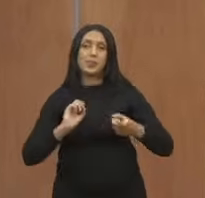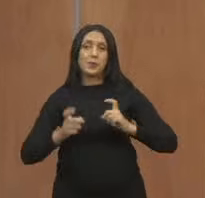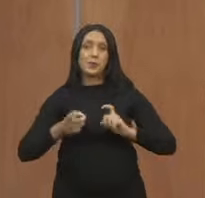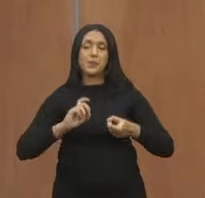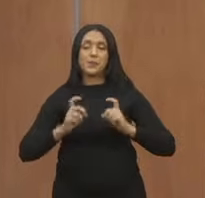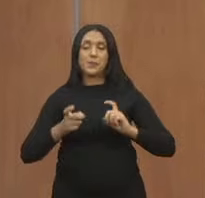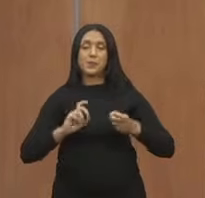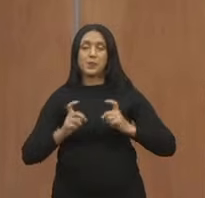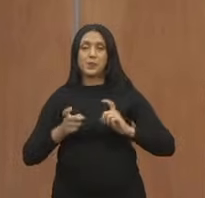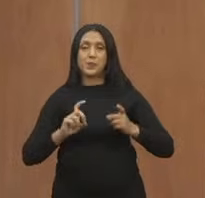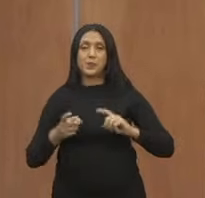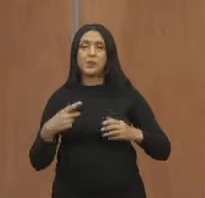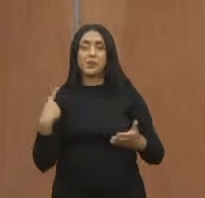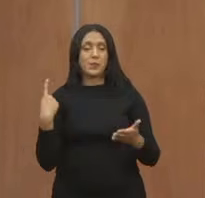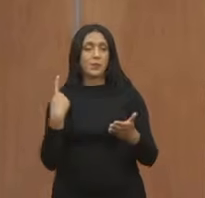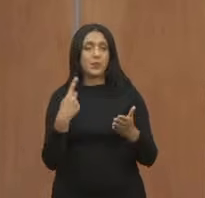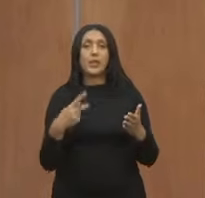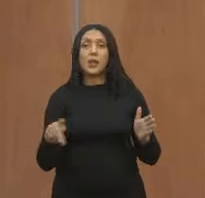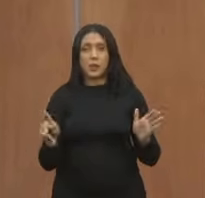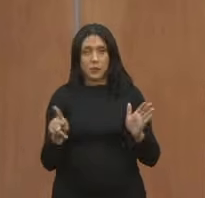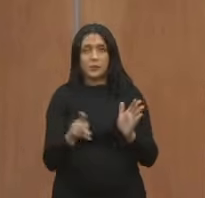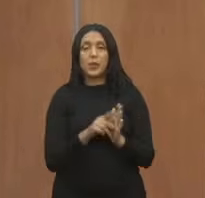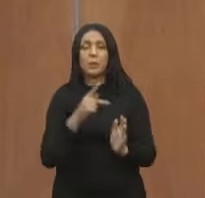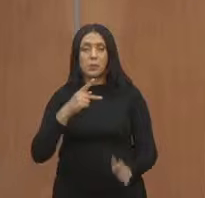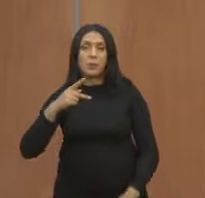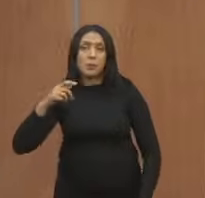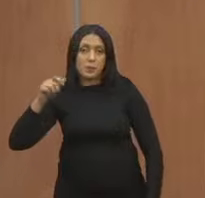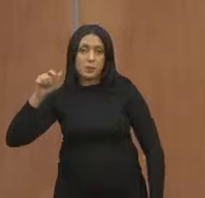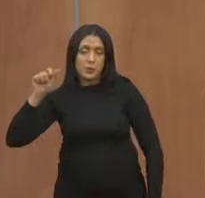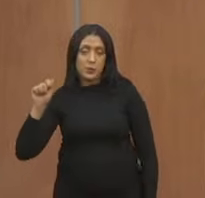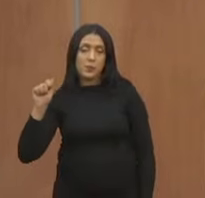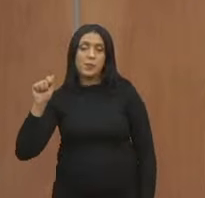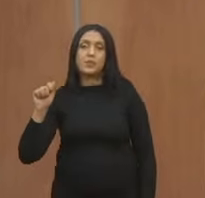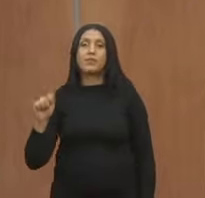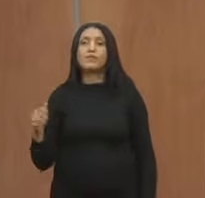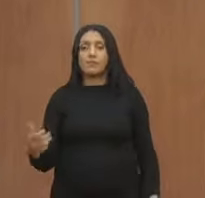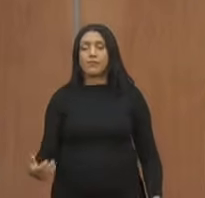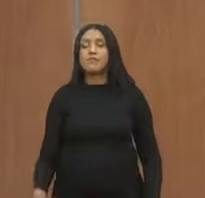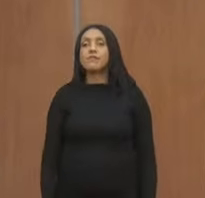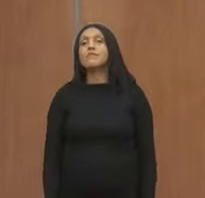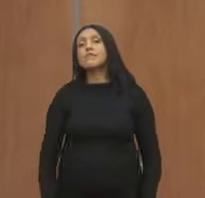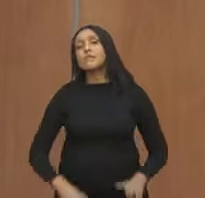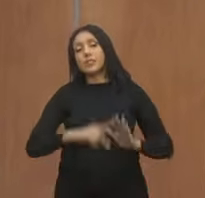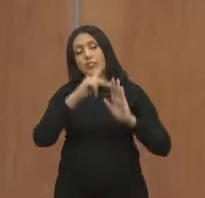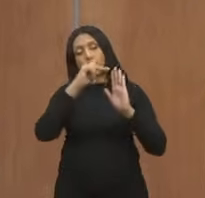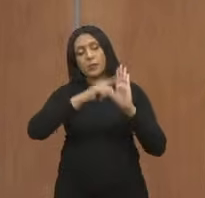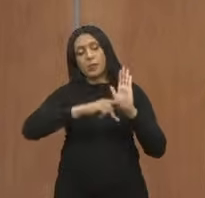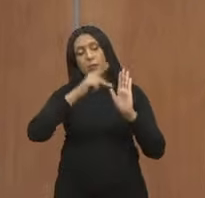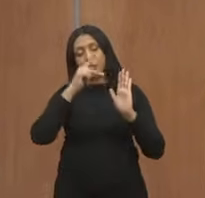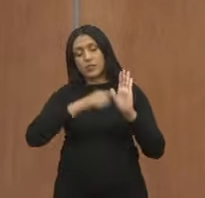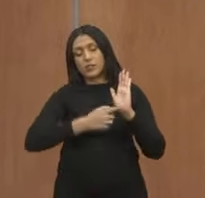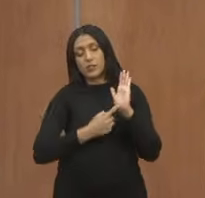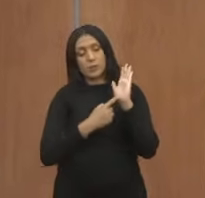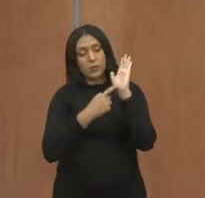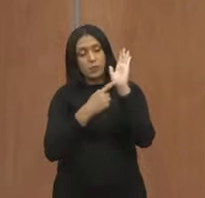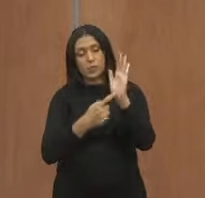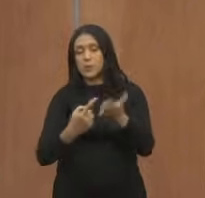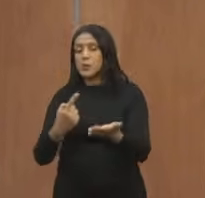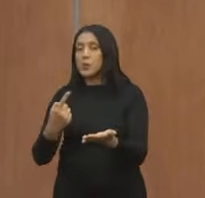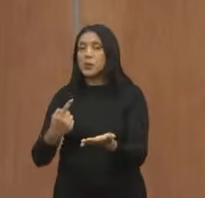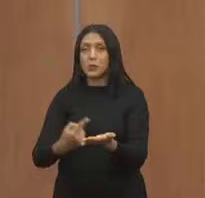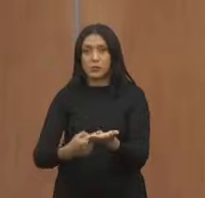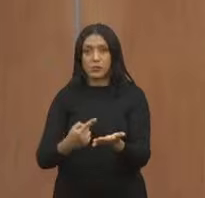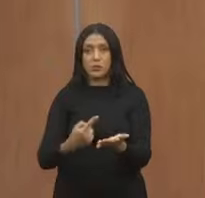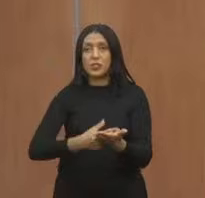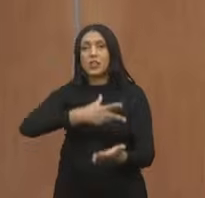anos, fortalecendo a transparência e o controle social. Diante disso, esse projeto traduz o compromisso da atual gestão em